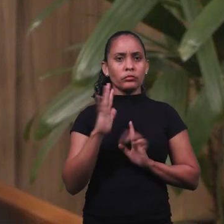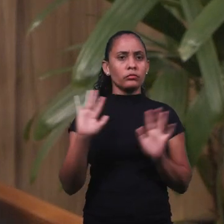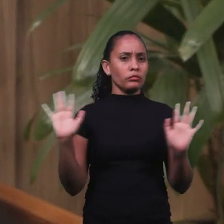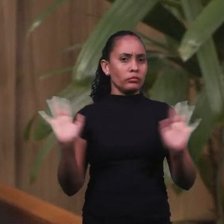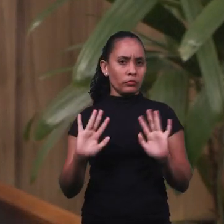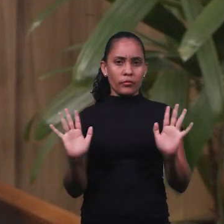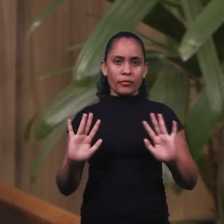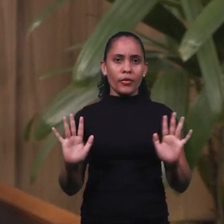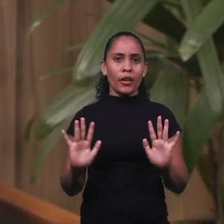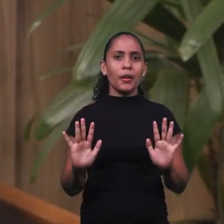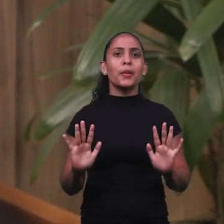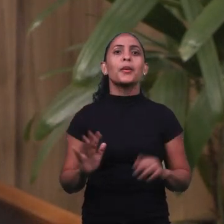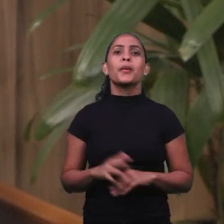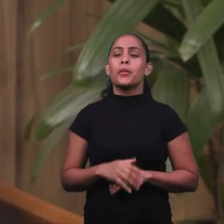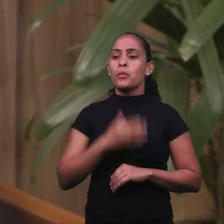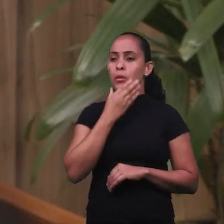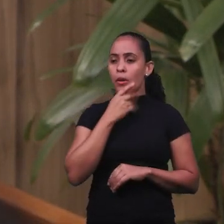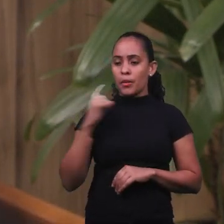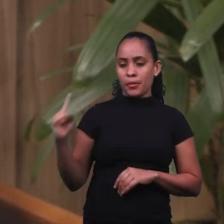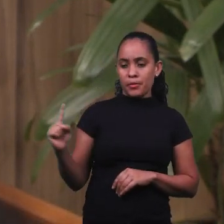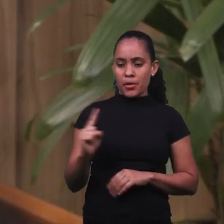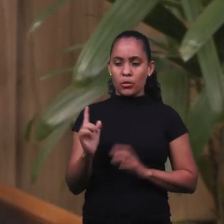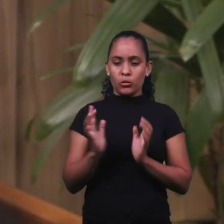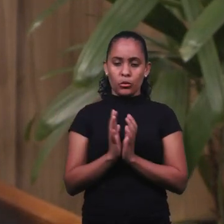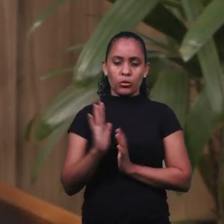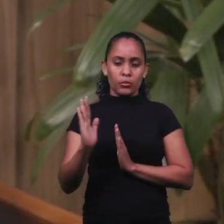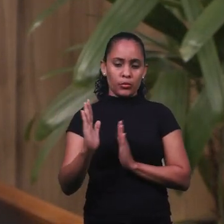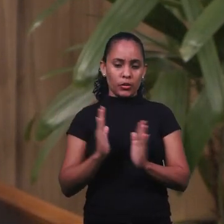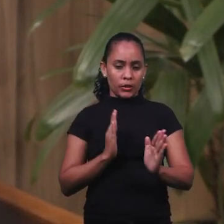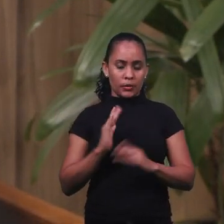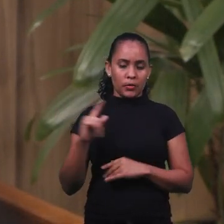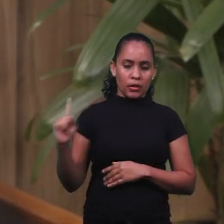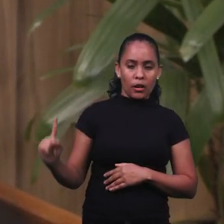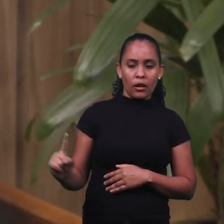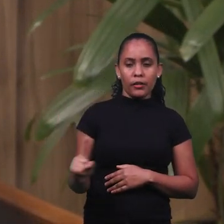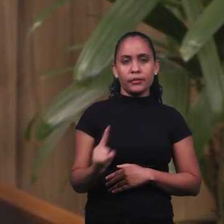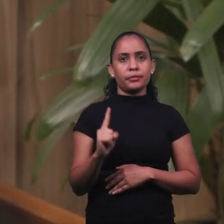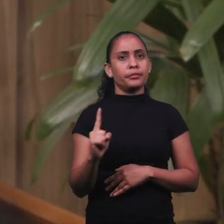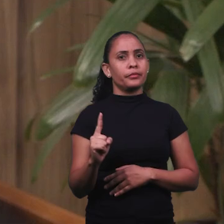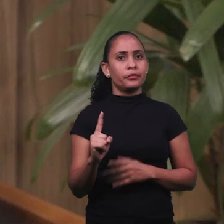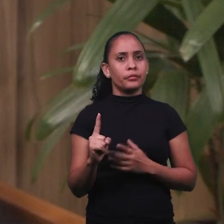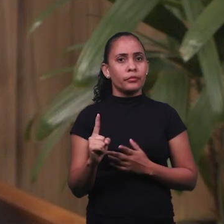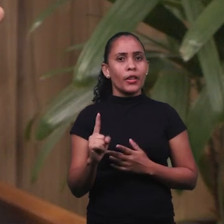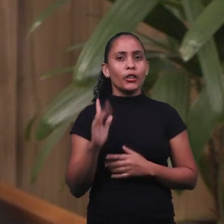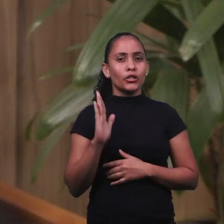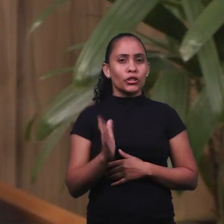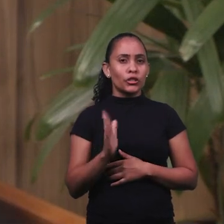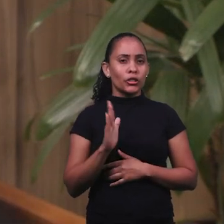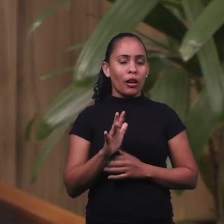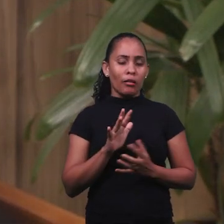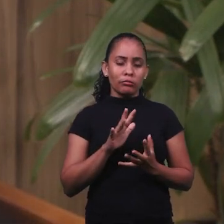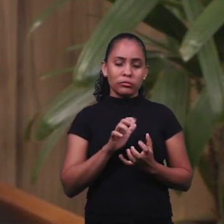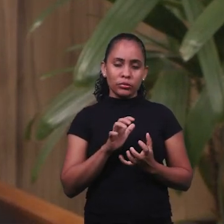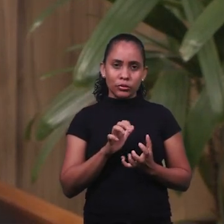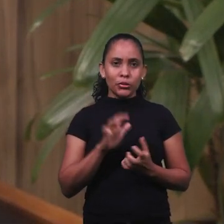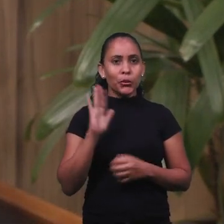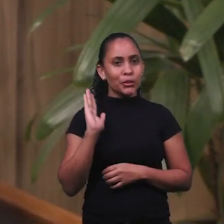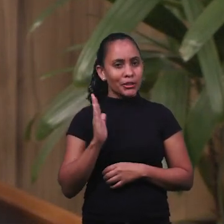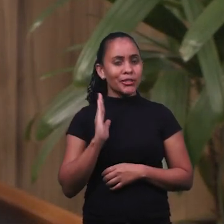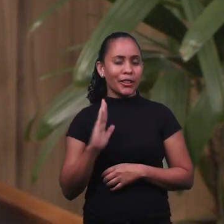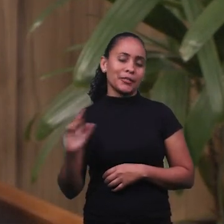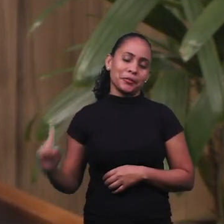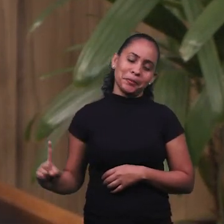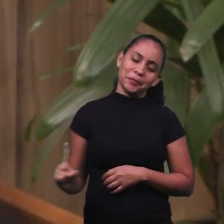veja, né, um irmão do grupo de acessibilidade, um irmão, né, já aqui dos mais sábios,